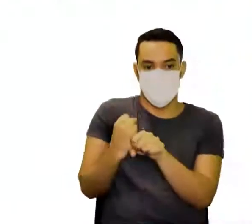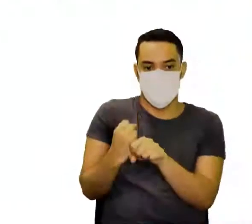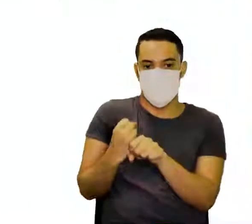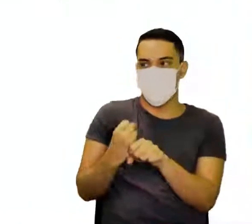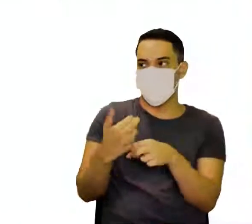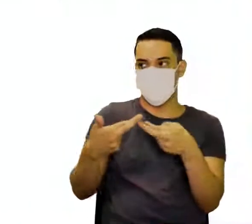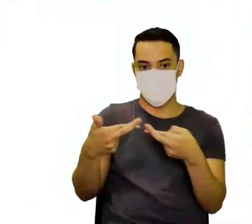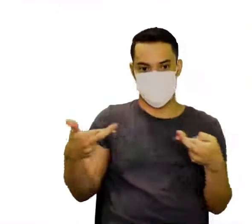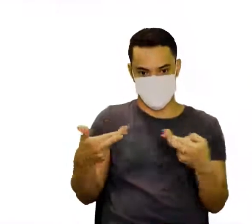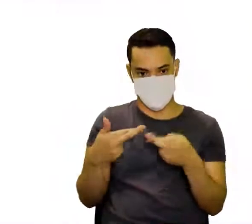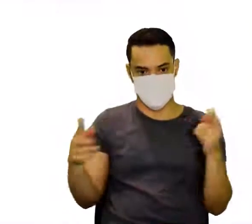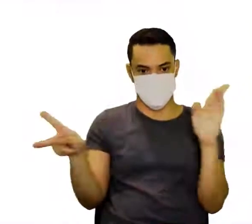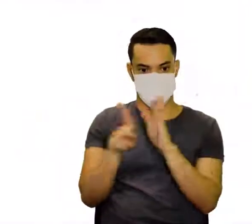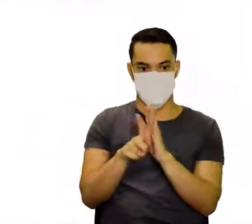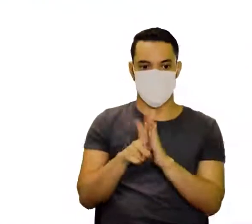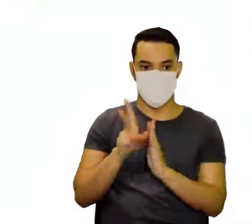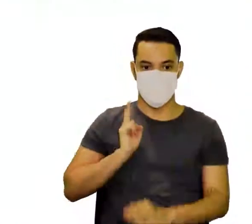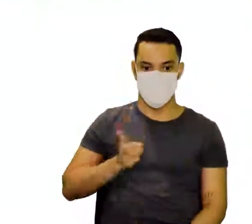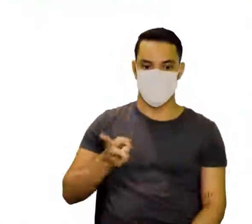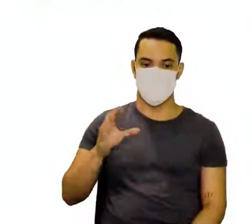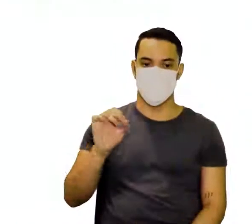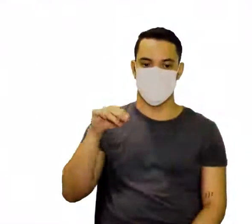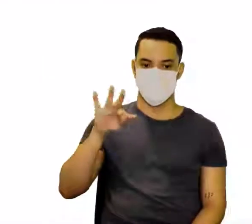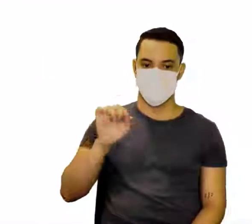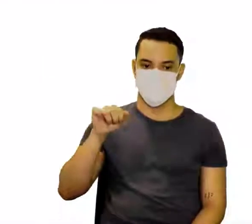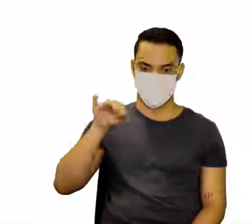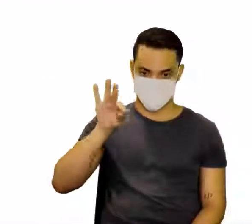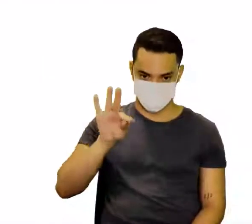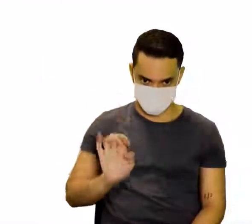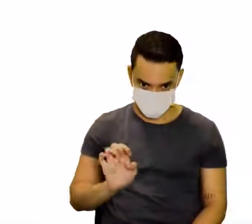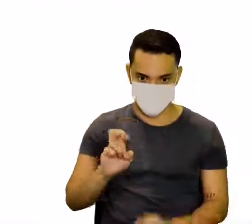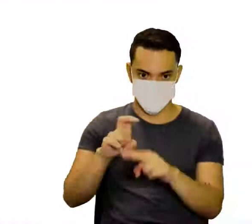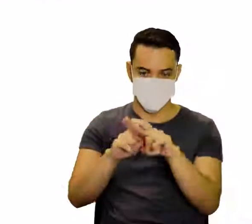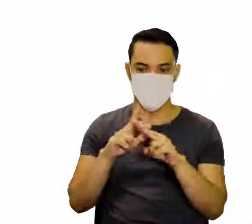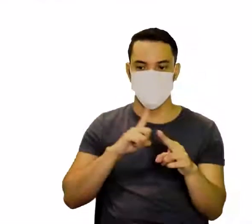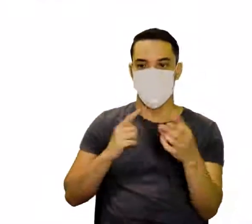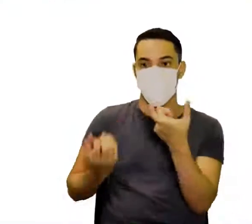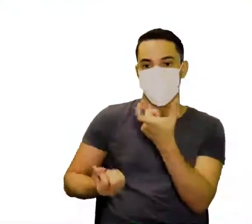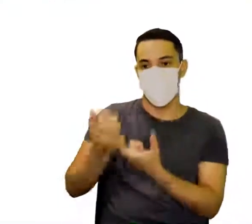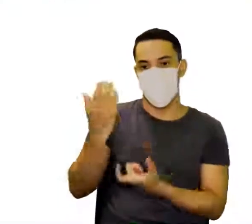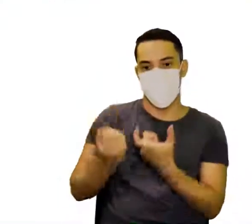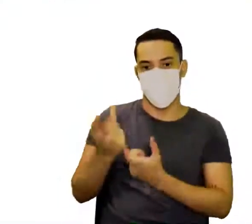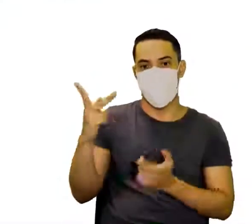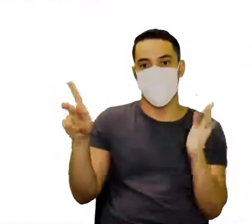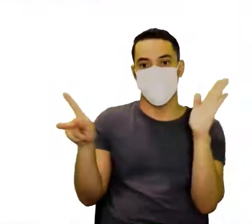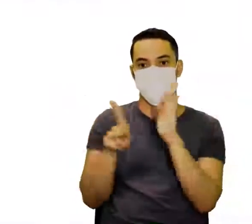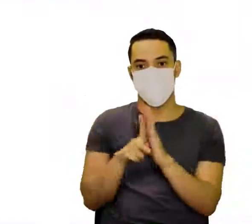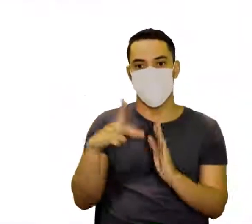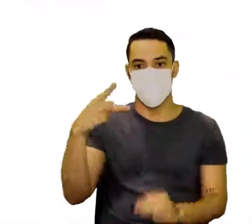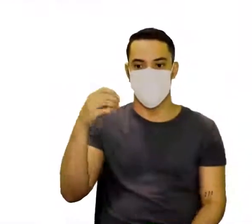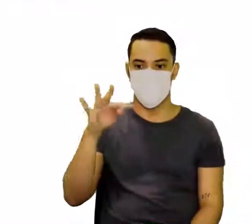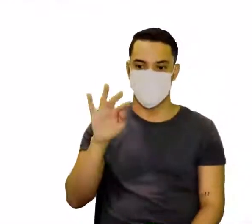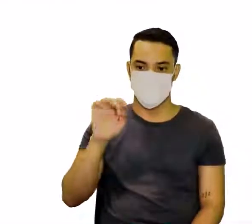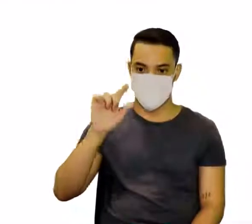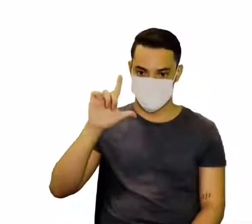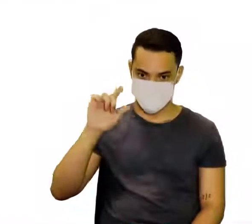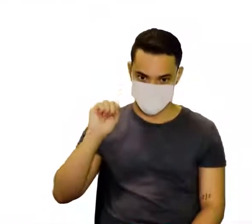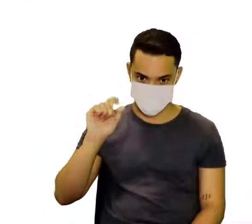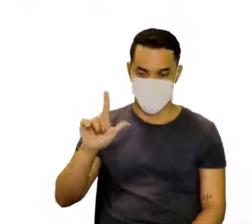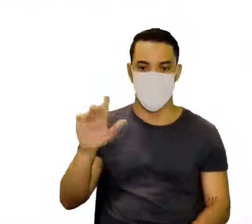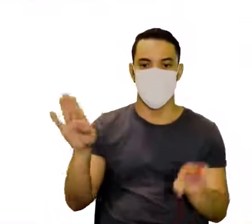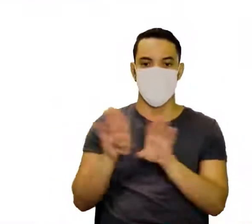ser considerada constante. Então, tá aqui usando a formulazinha da potência, nós vamos pegar aqui,